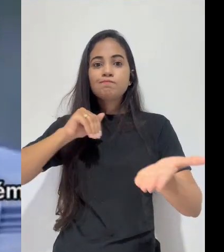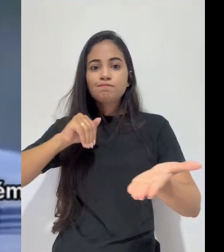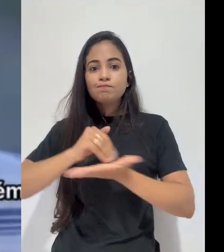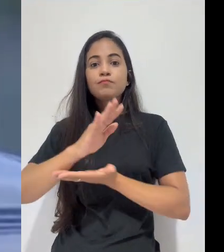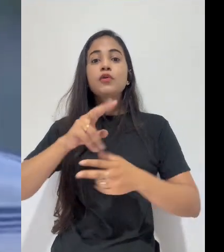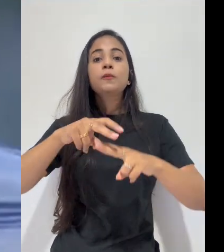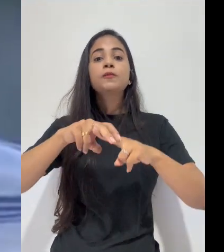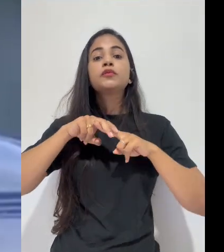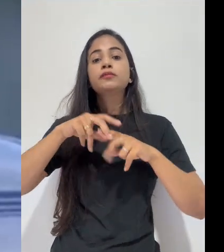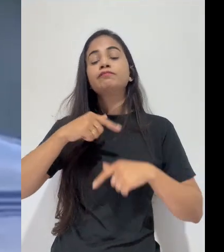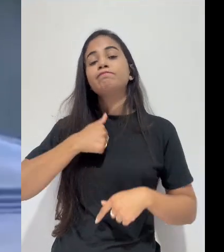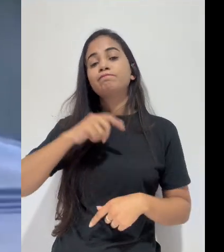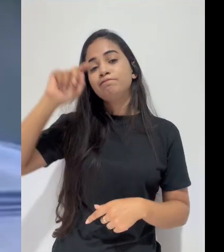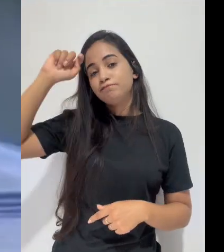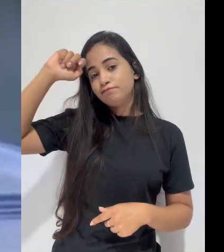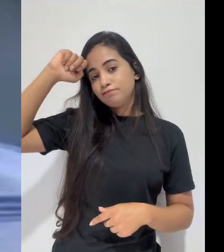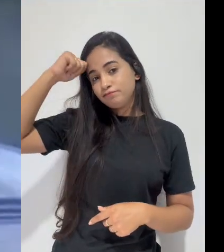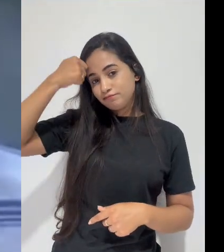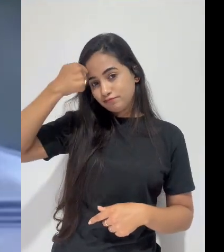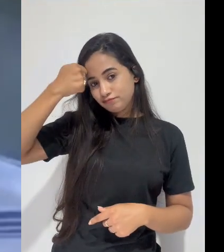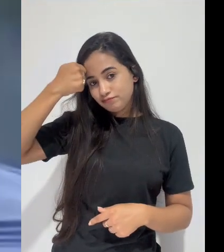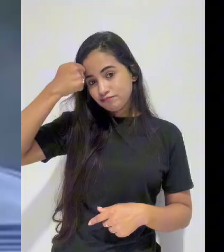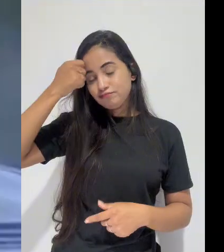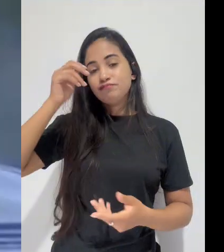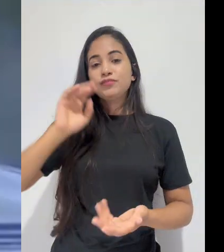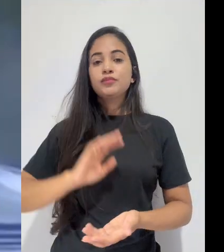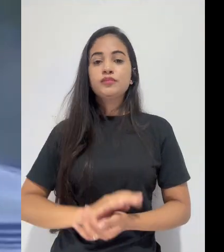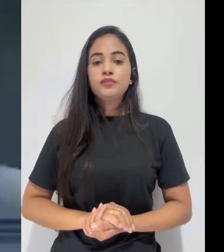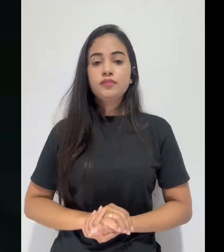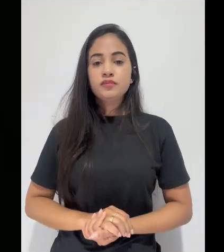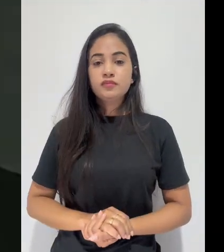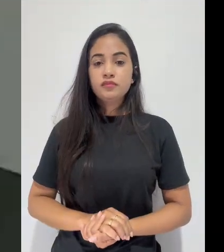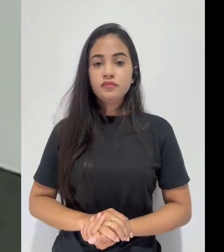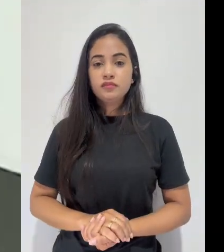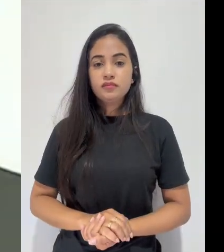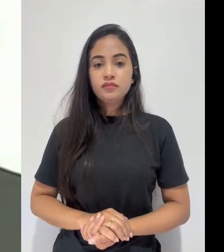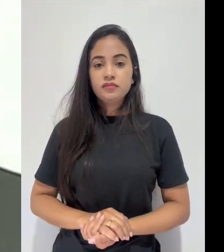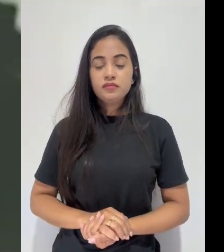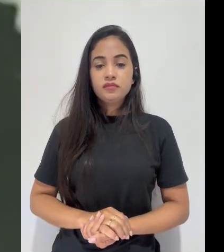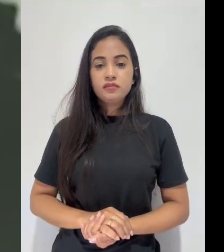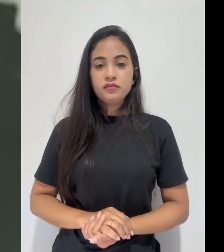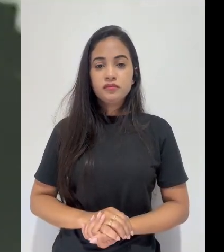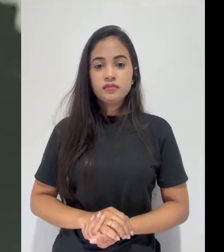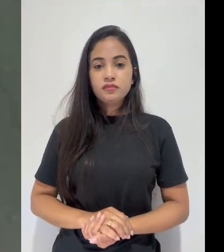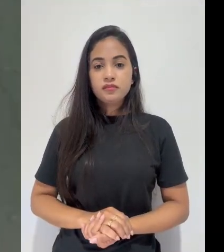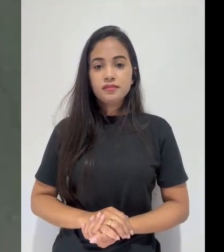por eu ser negro não deveria fazer parte do quadro de empregados da Eletrosul.